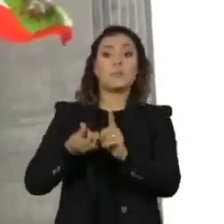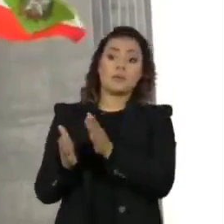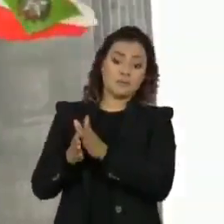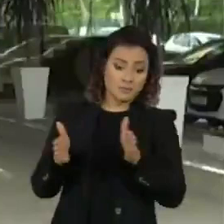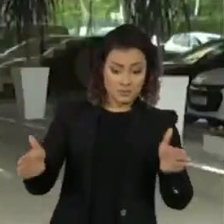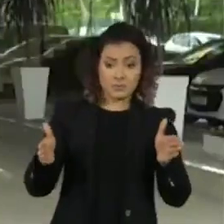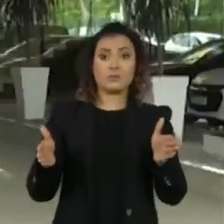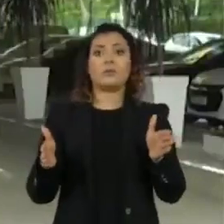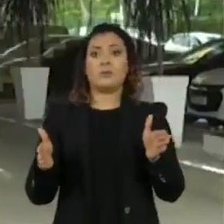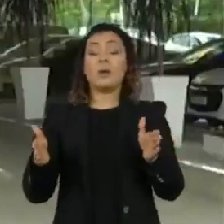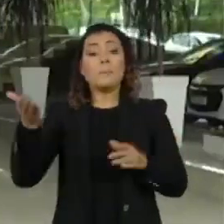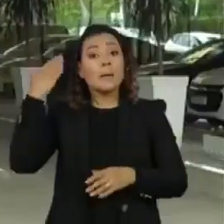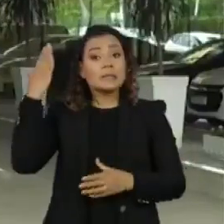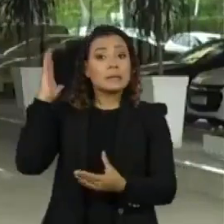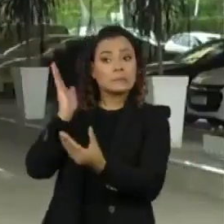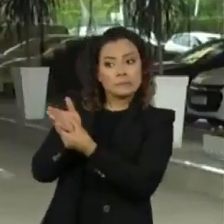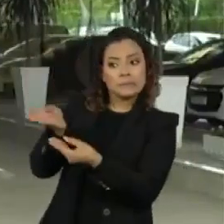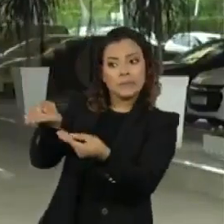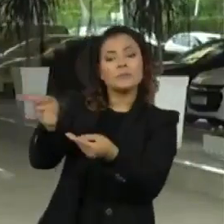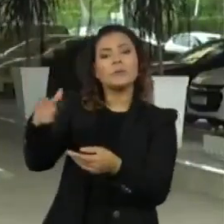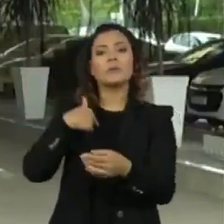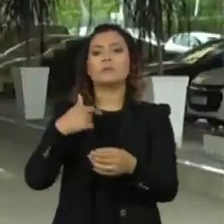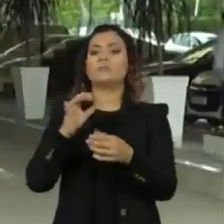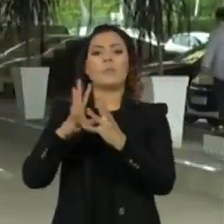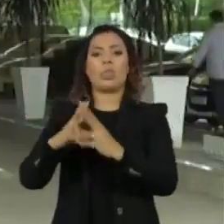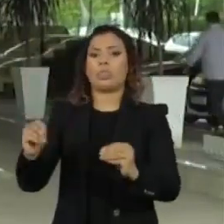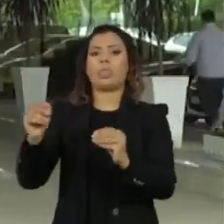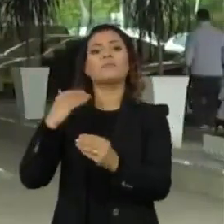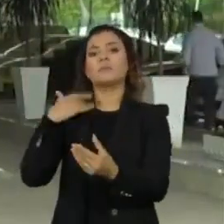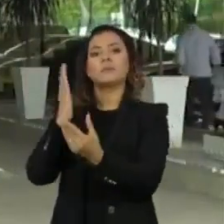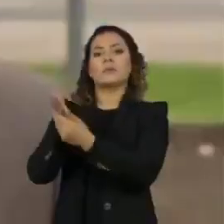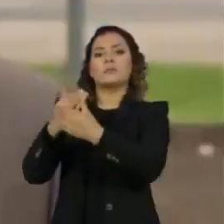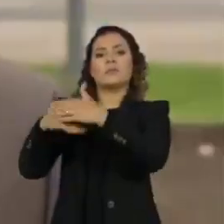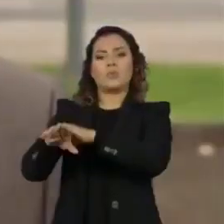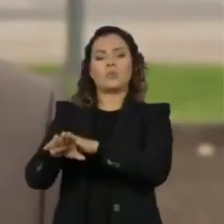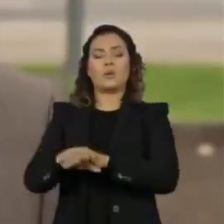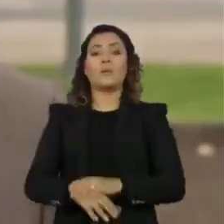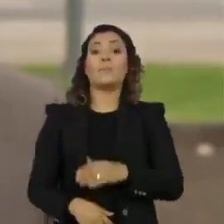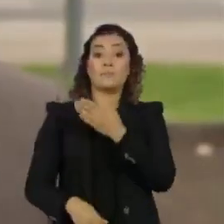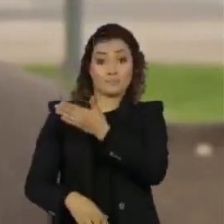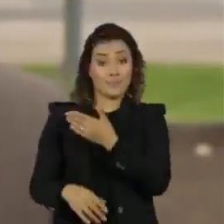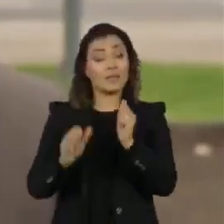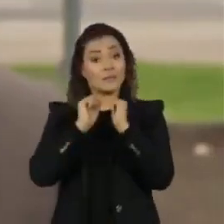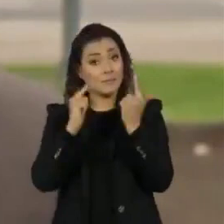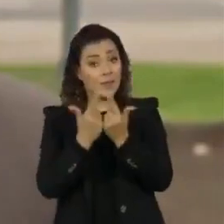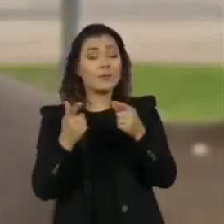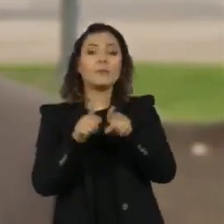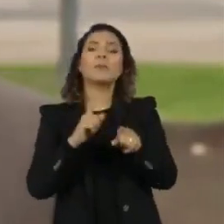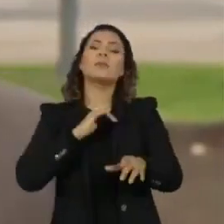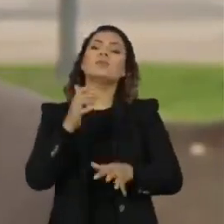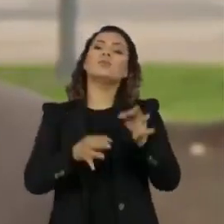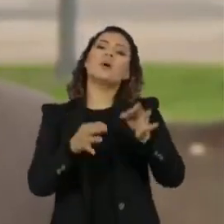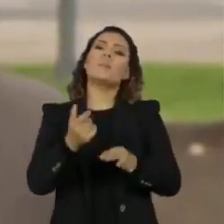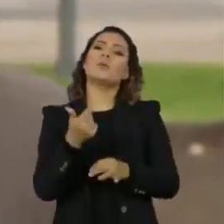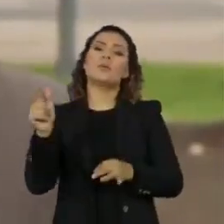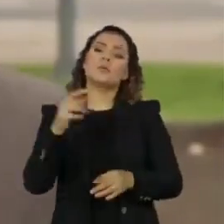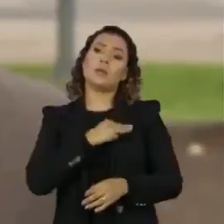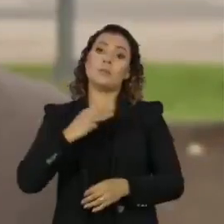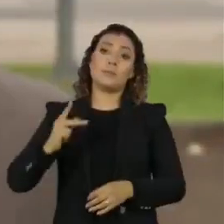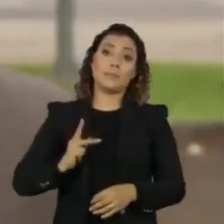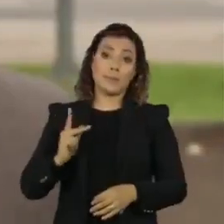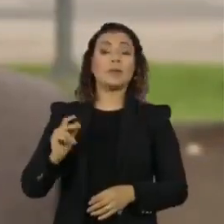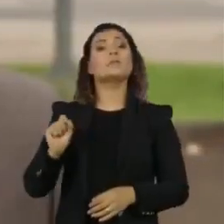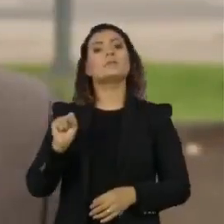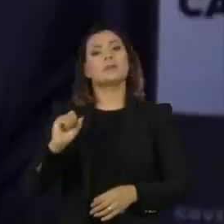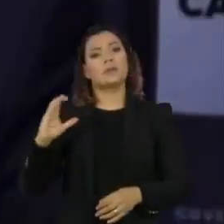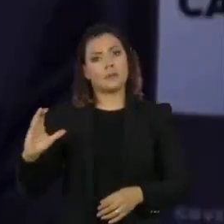6 meses. No processo anterior, ele foi absolvido. Além da Assembleia, Carlos Moisés também enfrenta um julgamento no Ministério Público